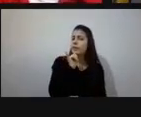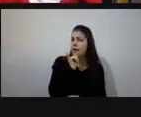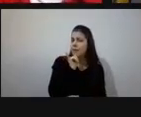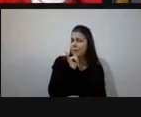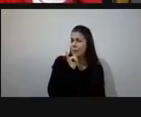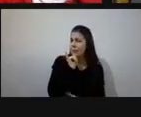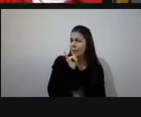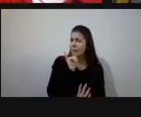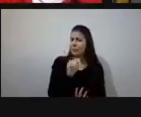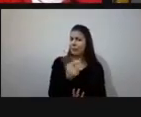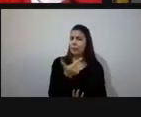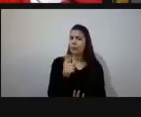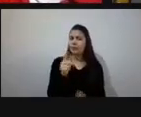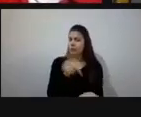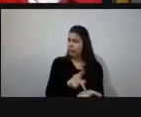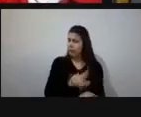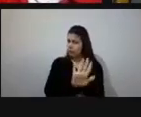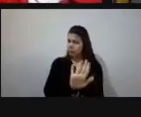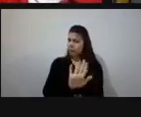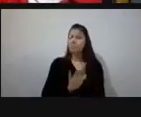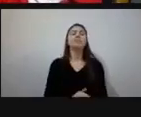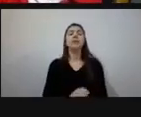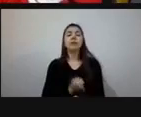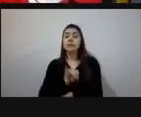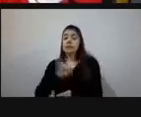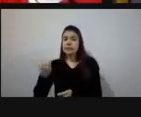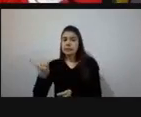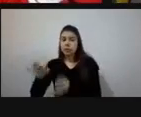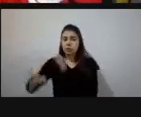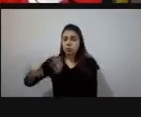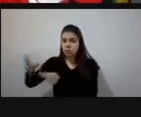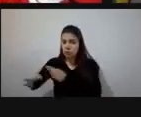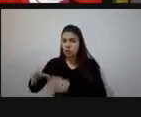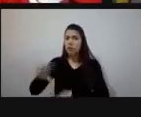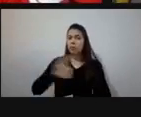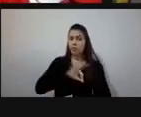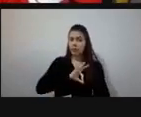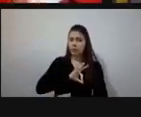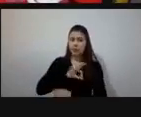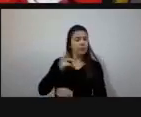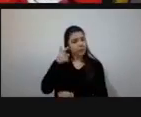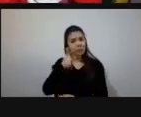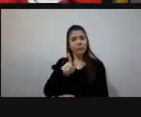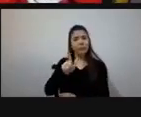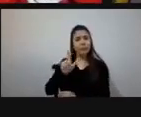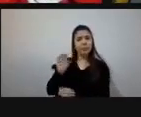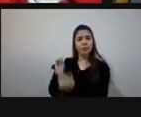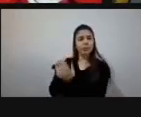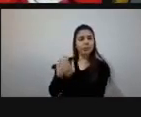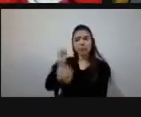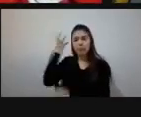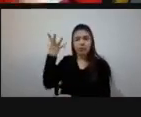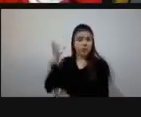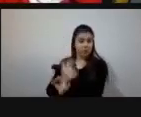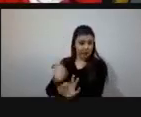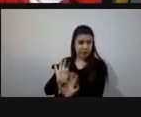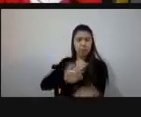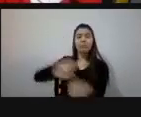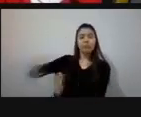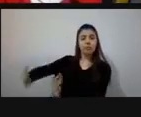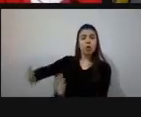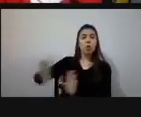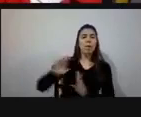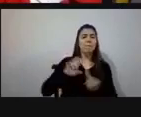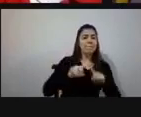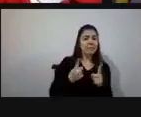Então, de repente, se o judiciário não resolveu, se a polícia não resolveu, o diretor ou diretora pode fazê-lo. A família pode fazer também, se a